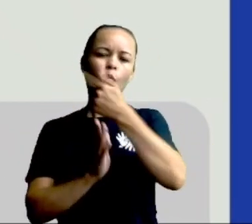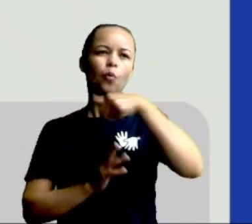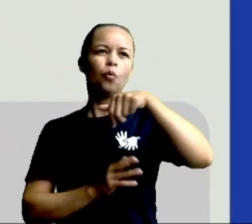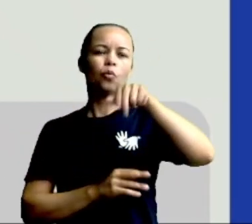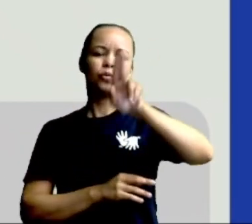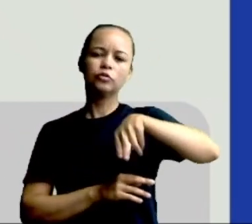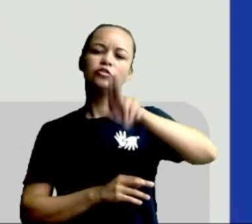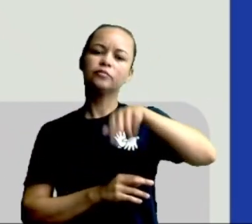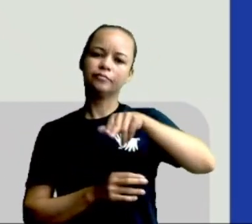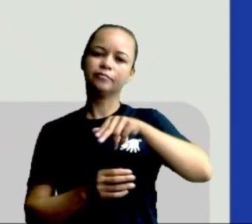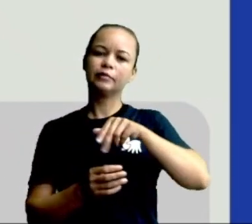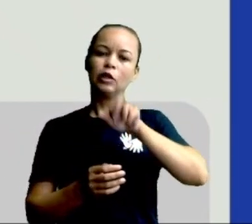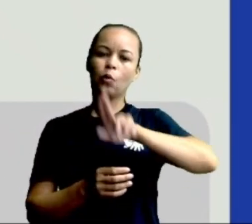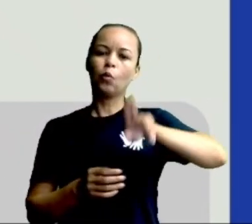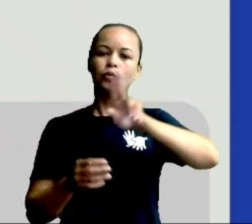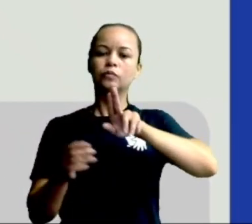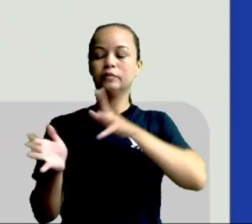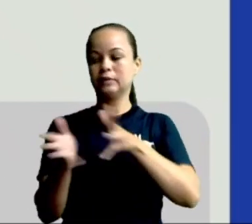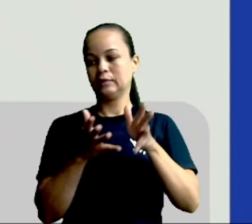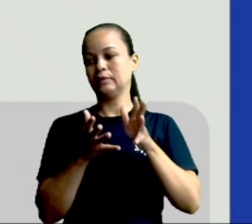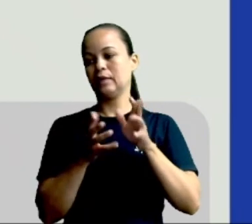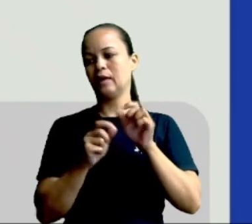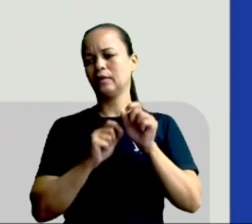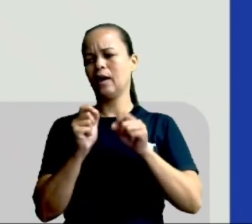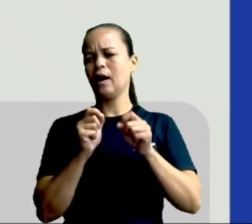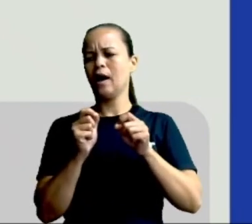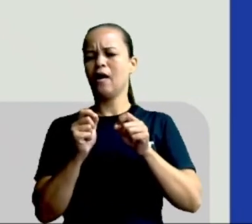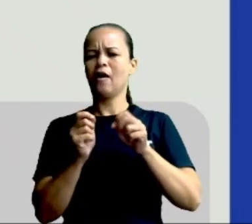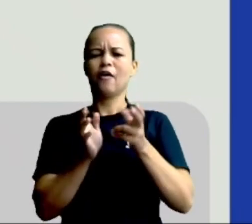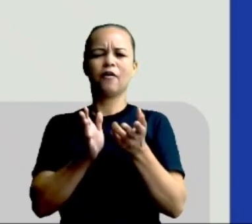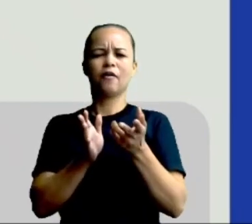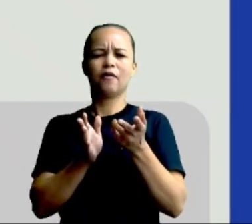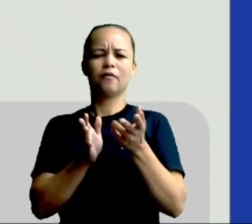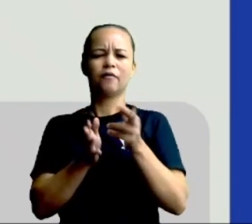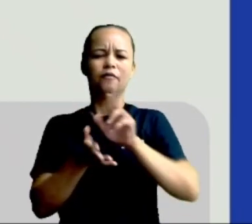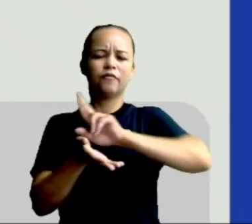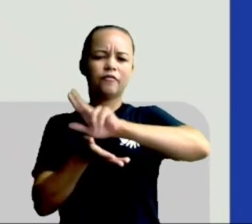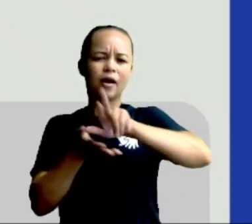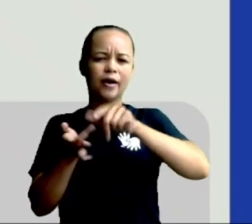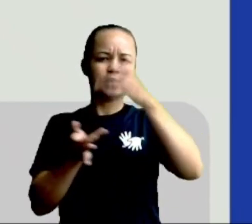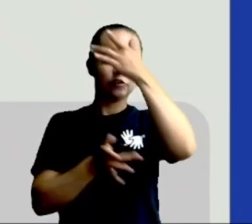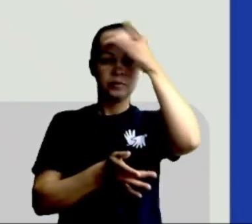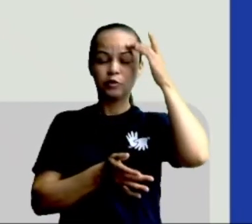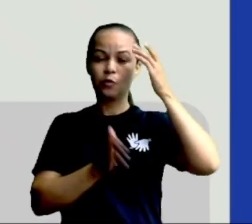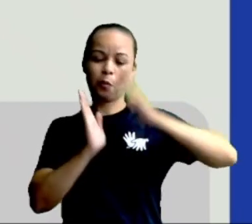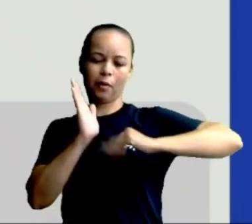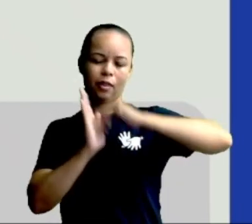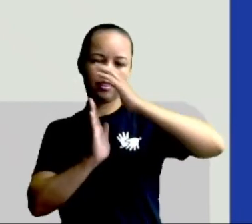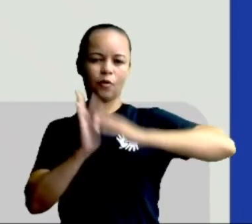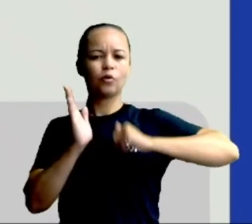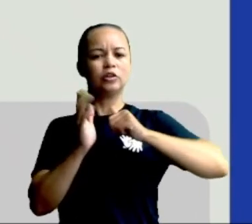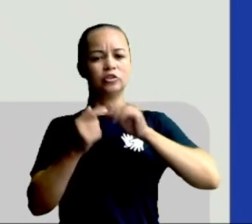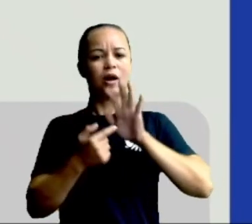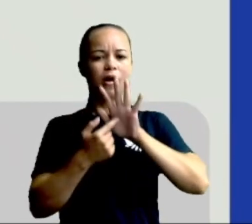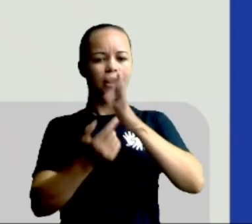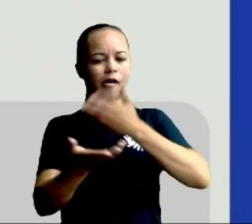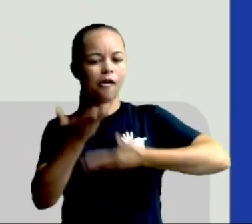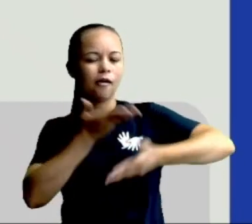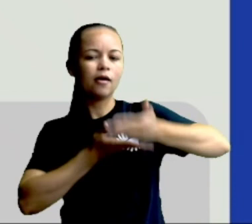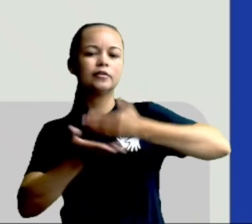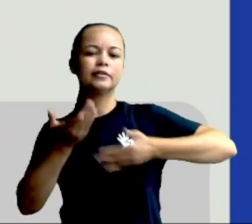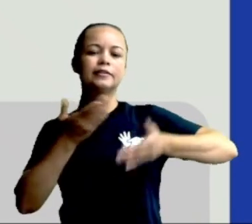Muitos pintores, por exemplo, já retrataram a relação das pessoas com as plantas em seus quadros,